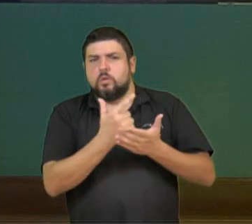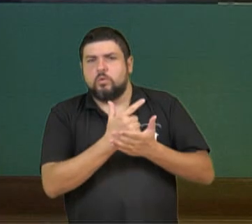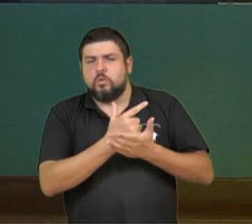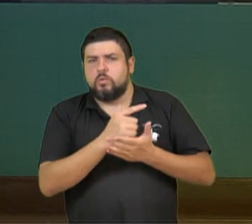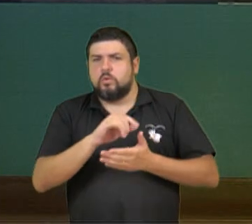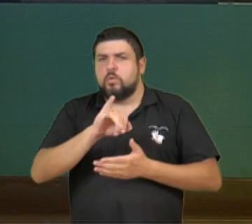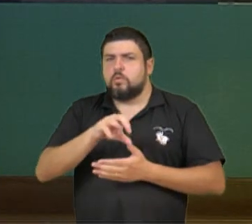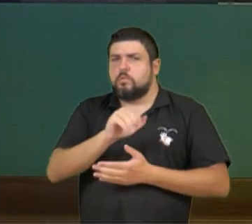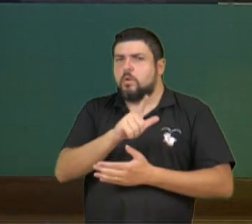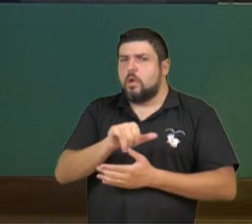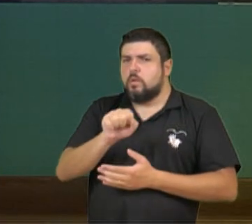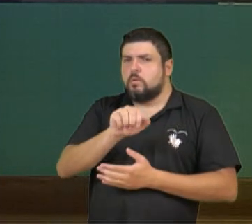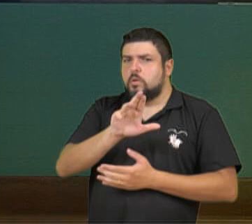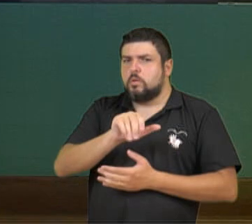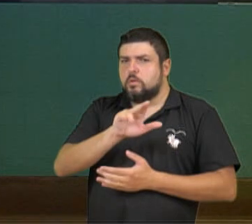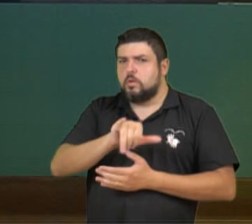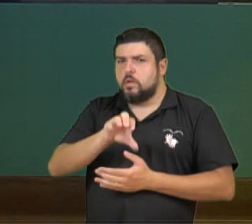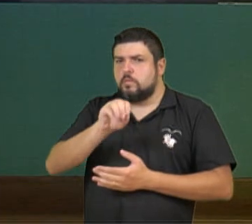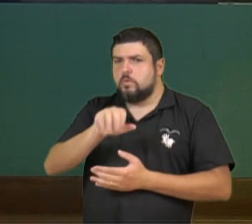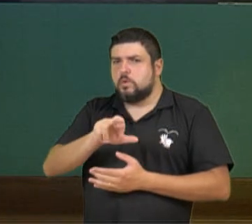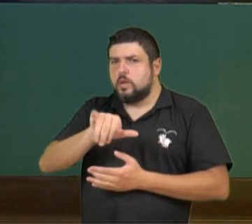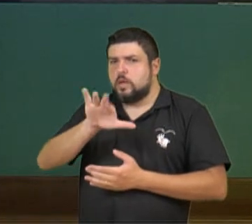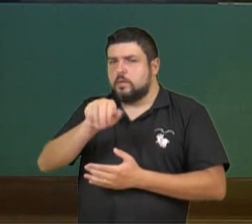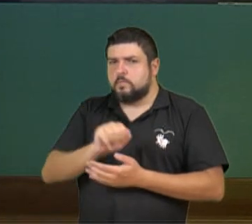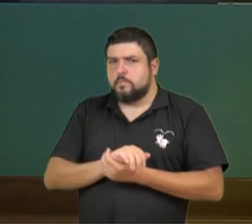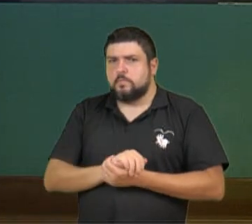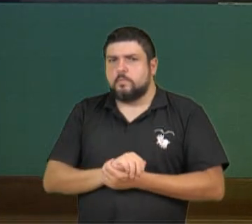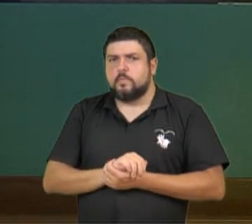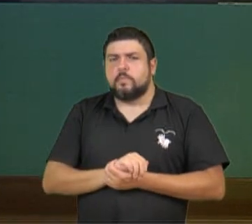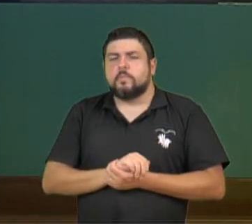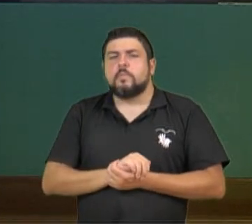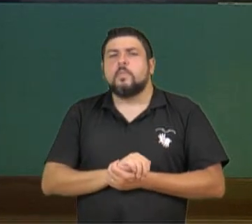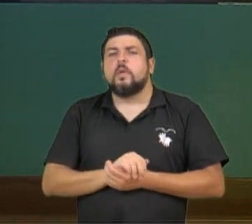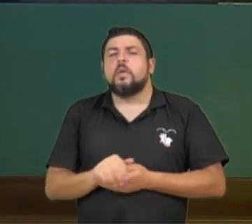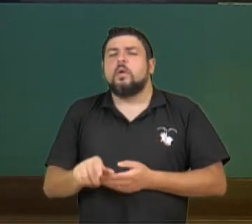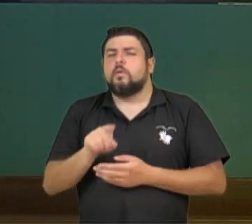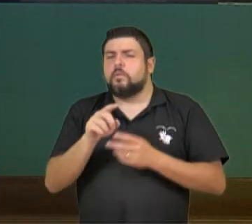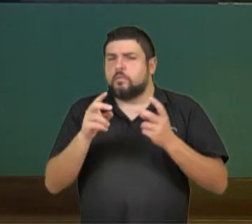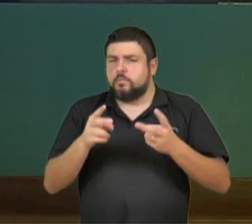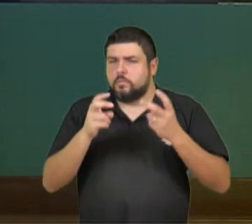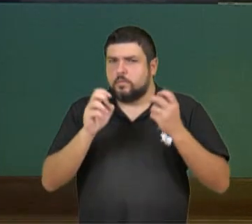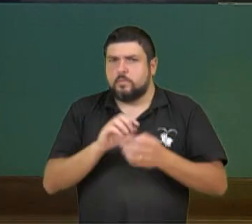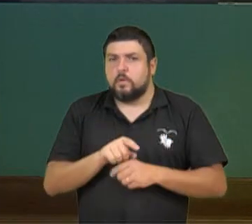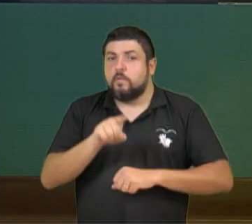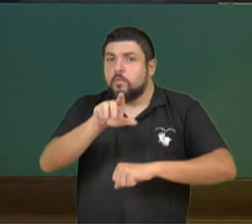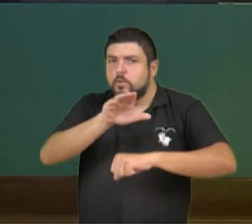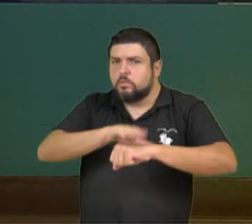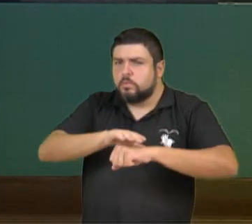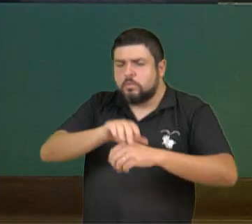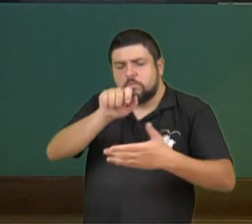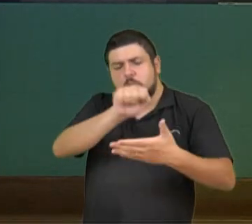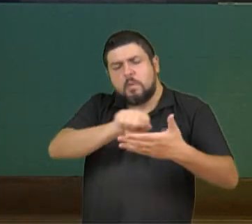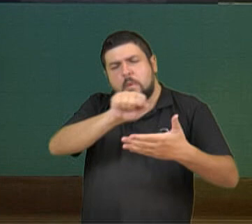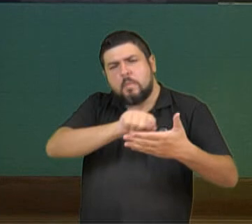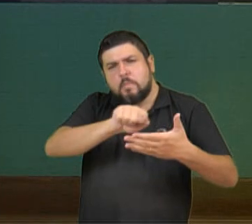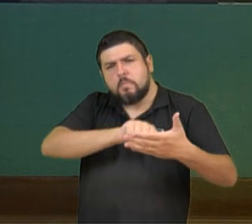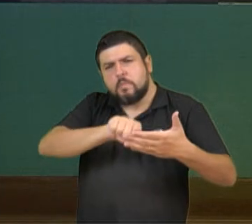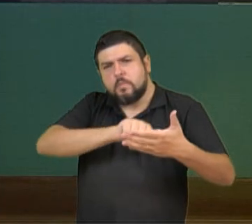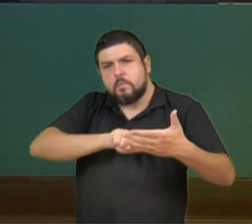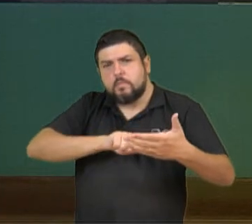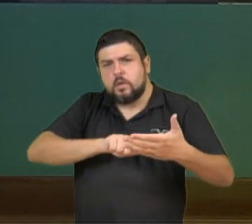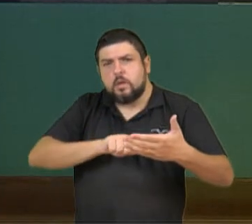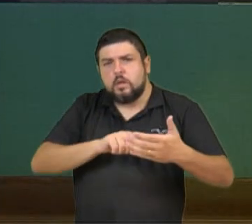Moreira, ok? É de 2002. Eu quero que vocês observem o seguinte: escreva com suas palavras com relação